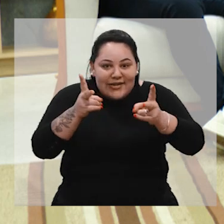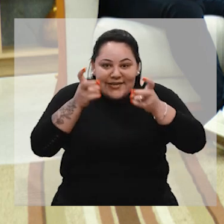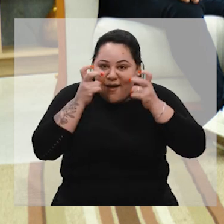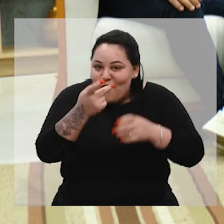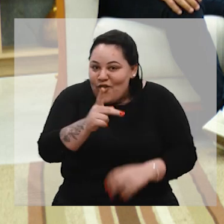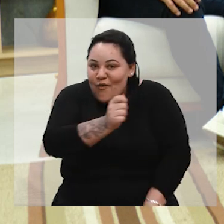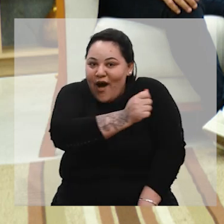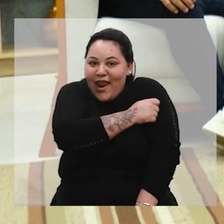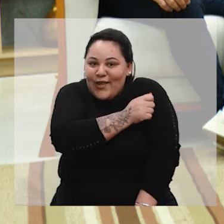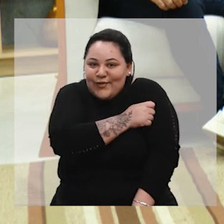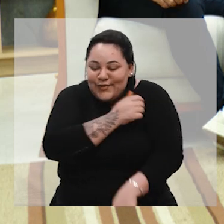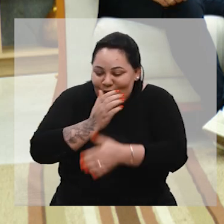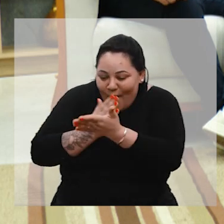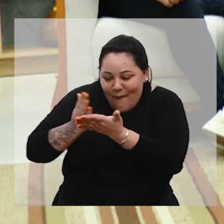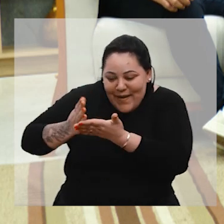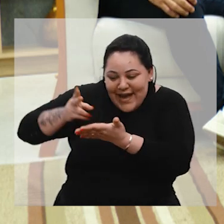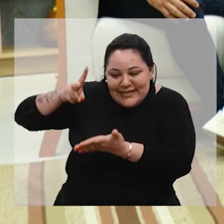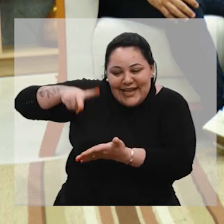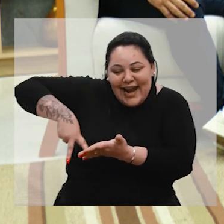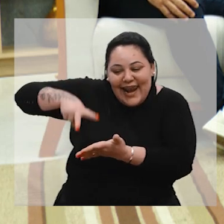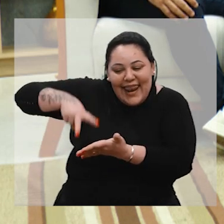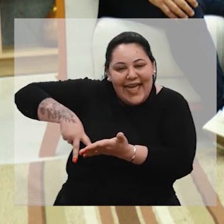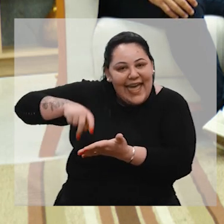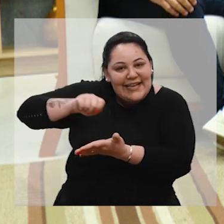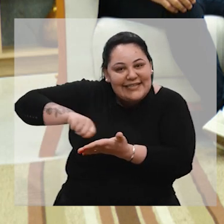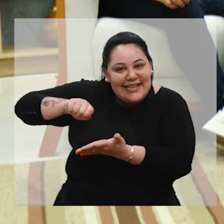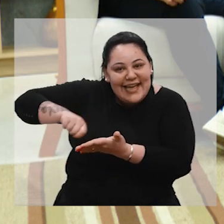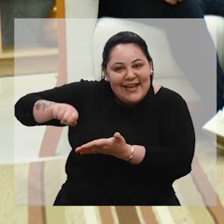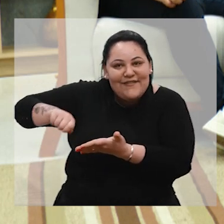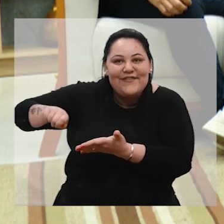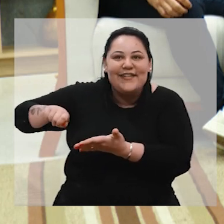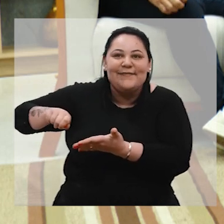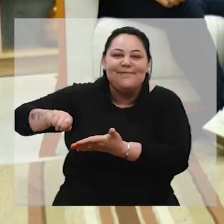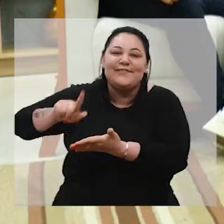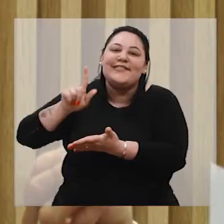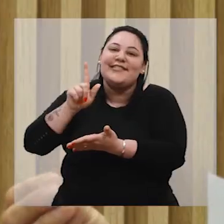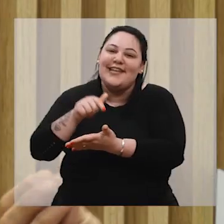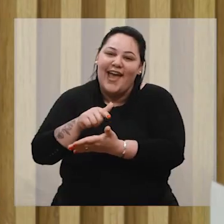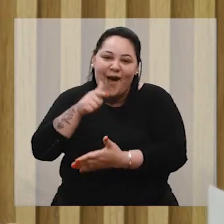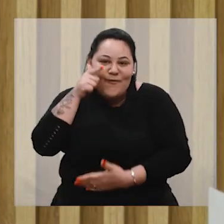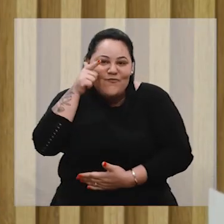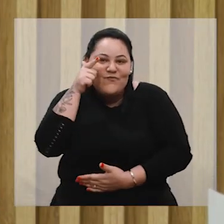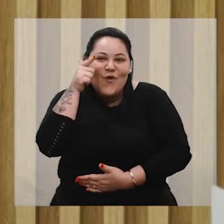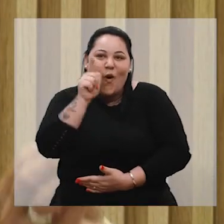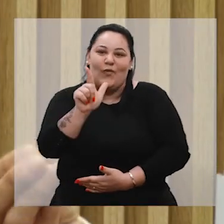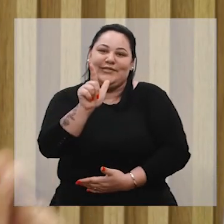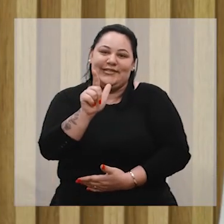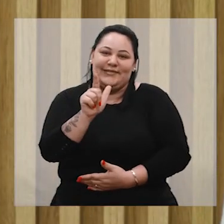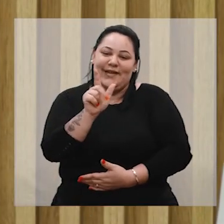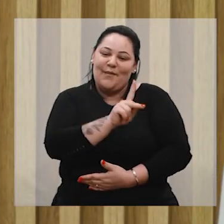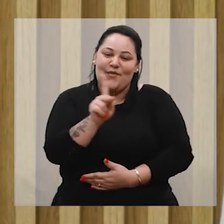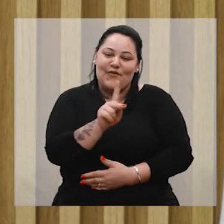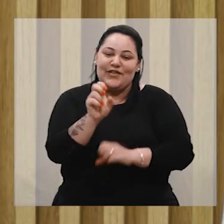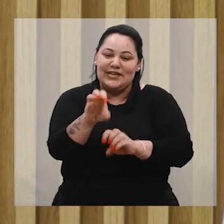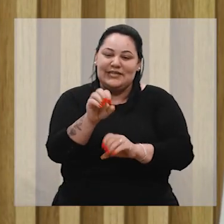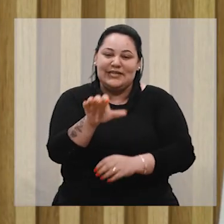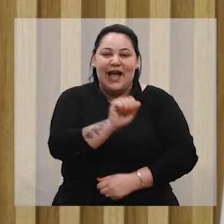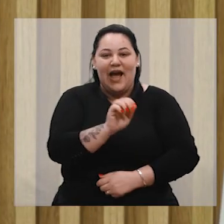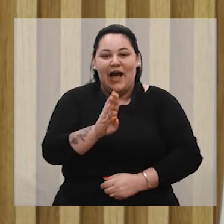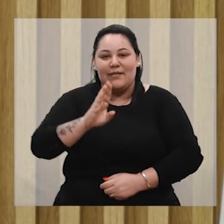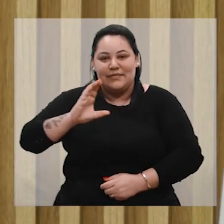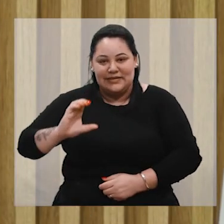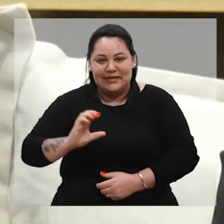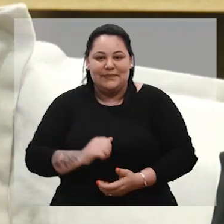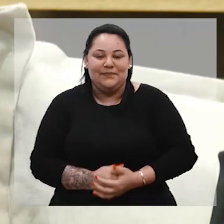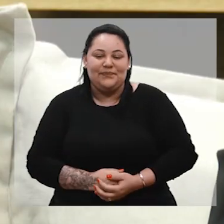você percebe que o teu aluno começa a ler, começa a escrever, que é a grande conquista da professora